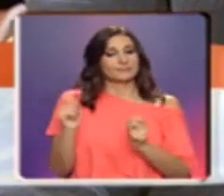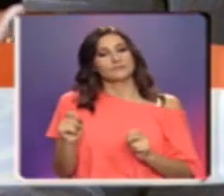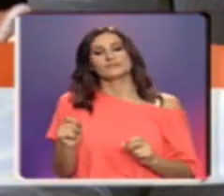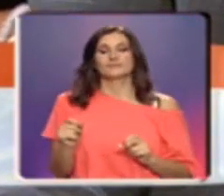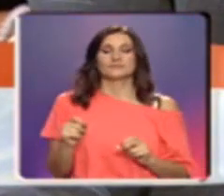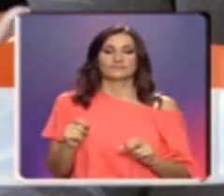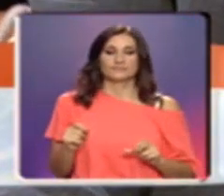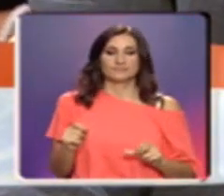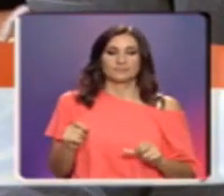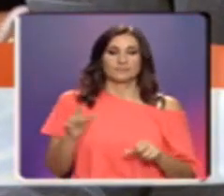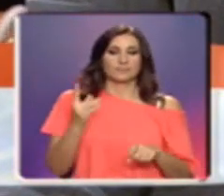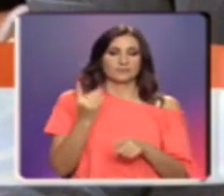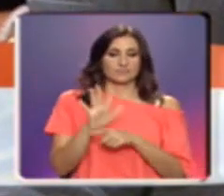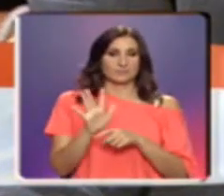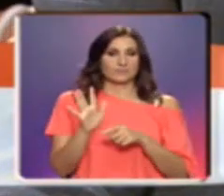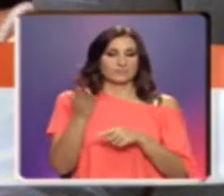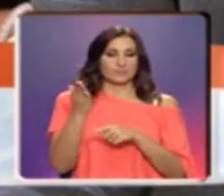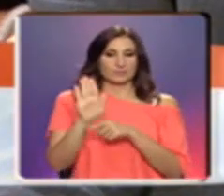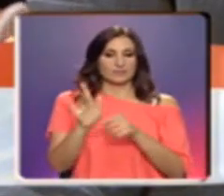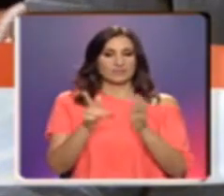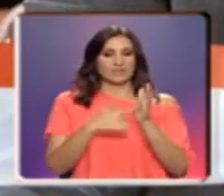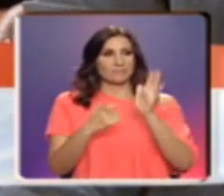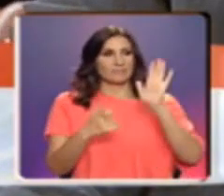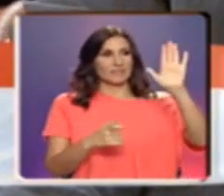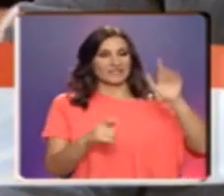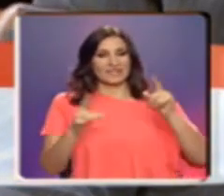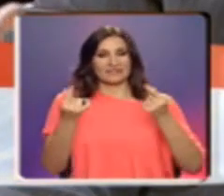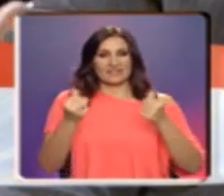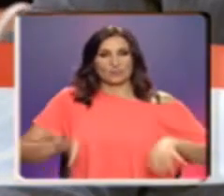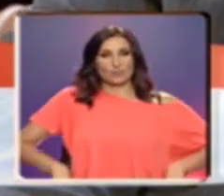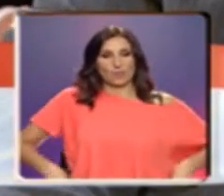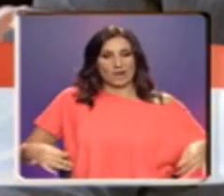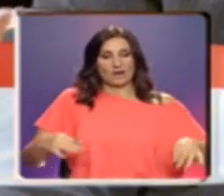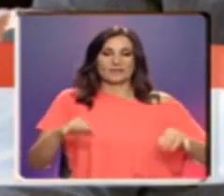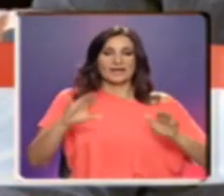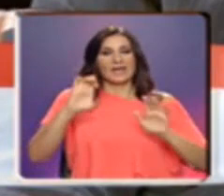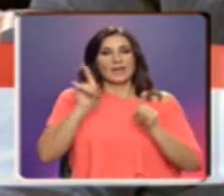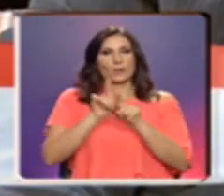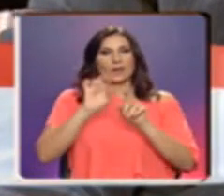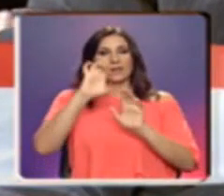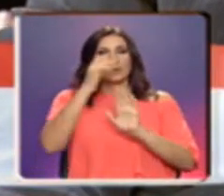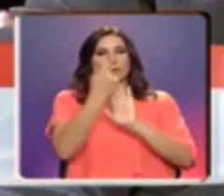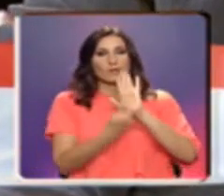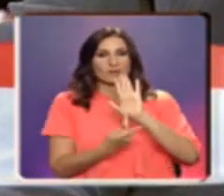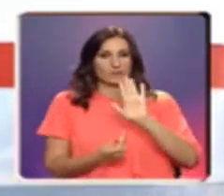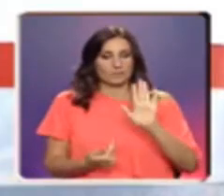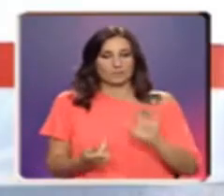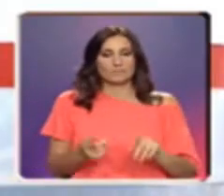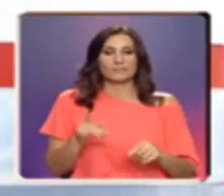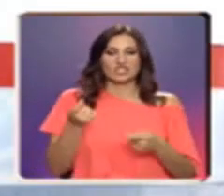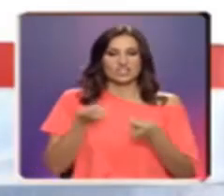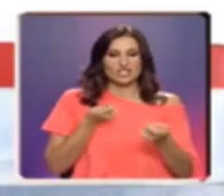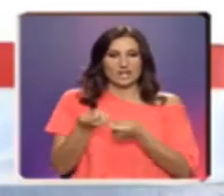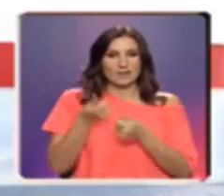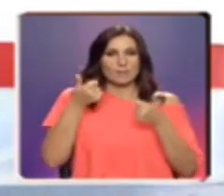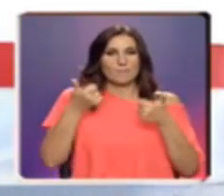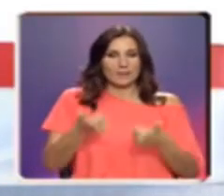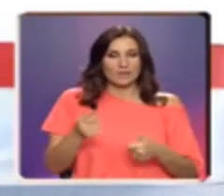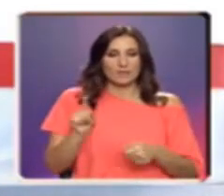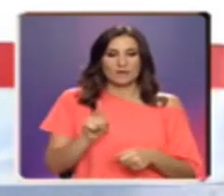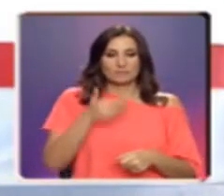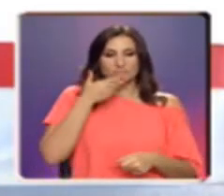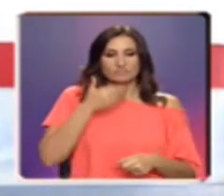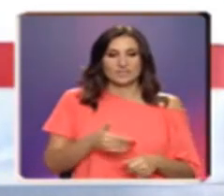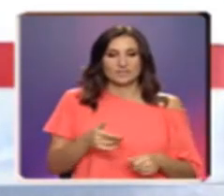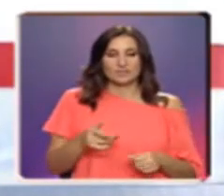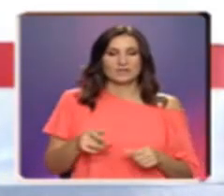em termos na América é currículo uma falência. Hoje nós continuamos a ser um... Mas é ou não é um bom gestor? Não, nunca falei